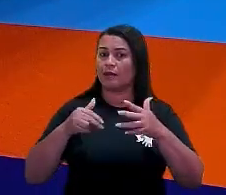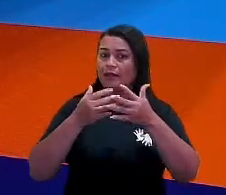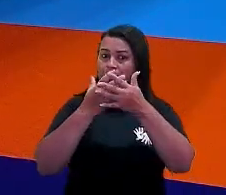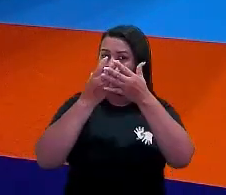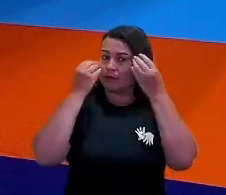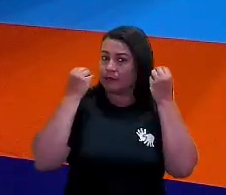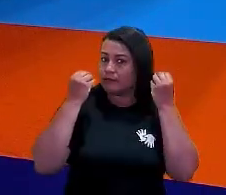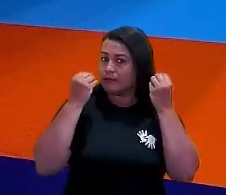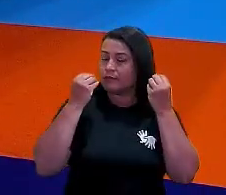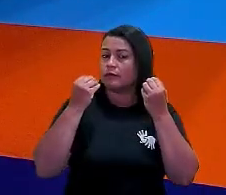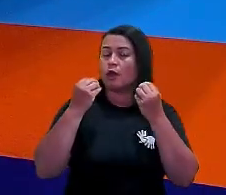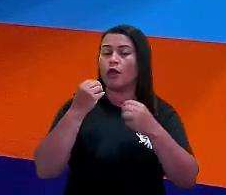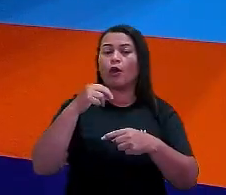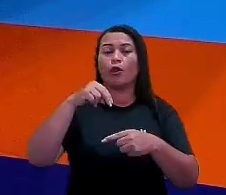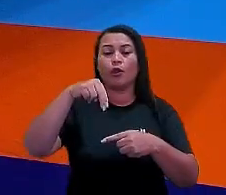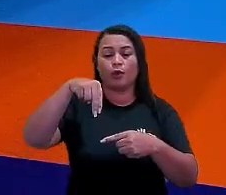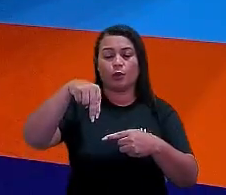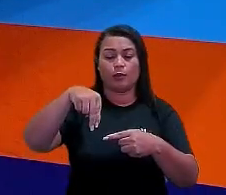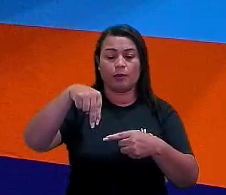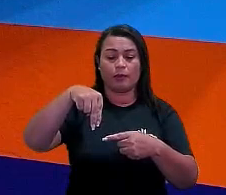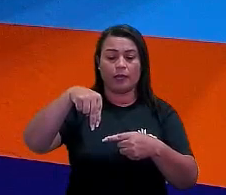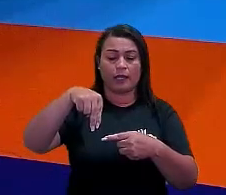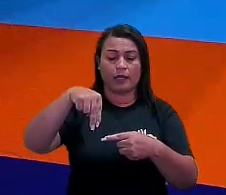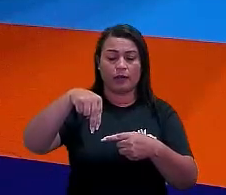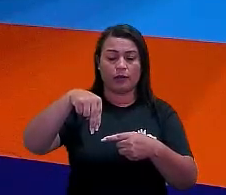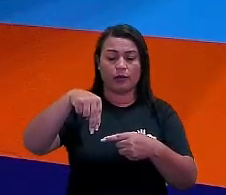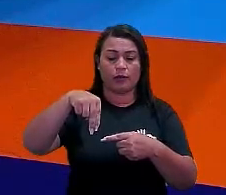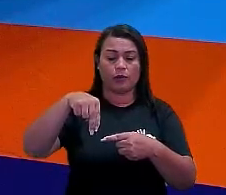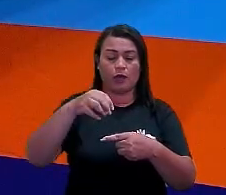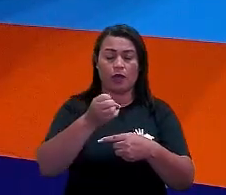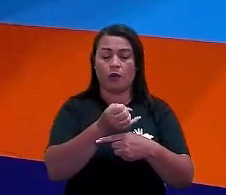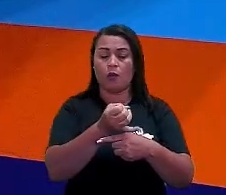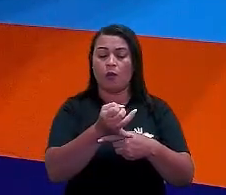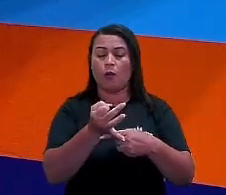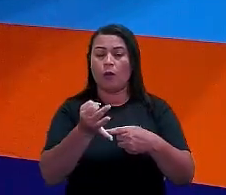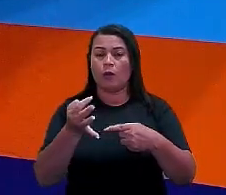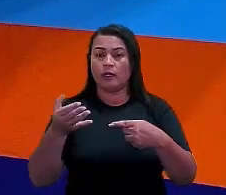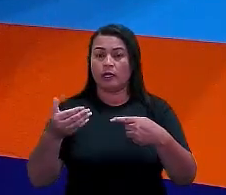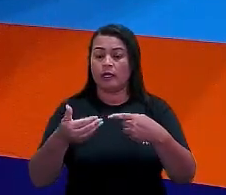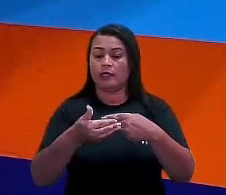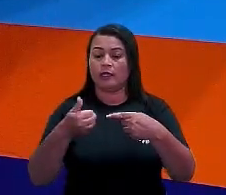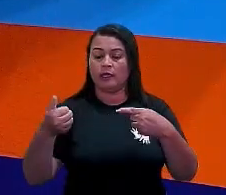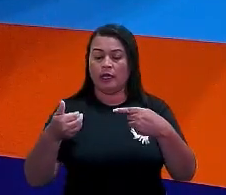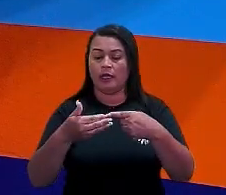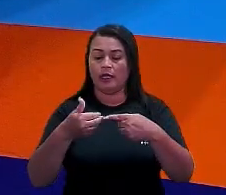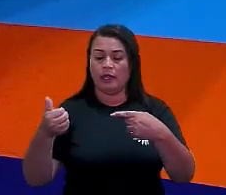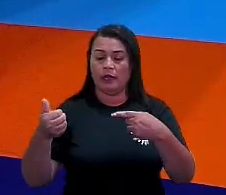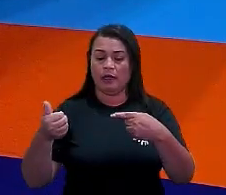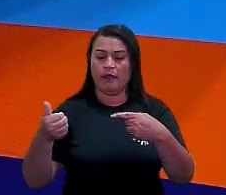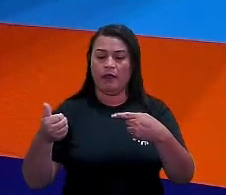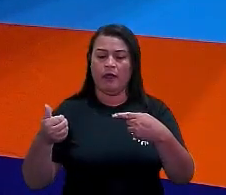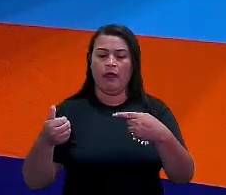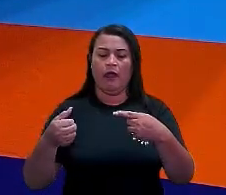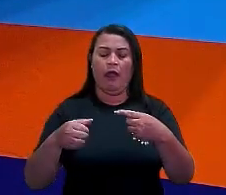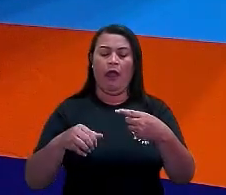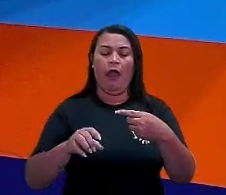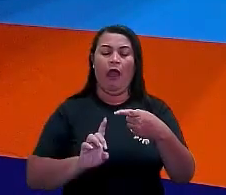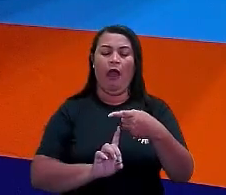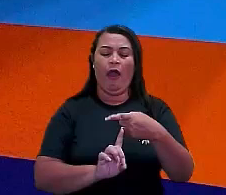esquecer, numerador, né? É a quantidade de partes consideradas do todo, e